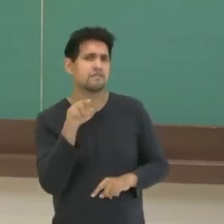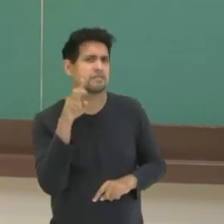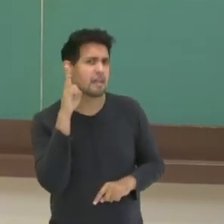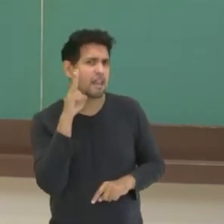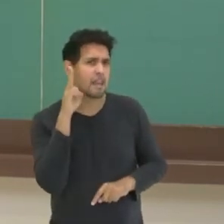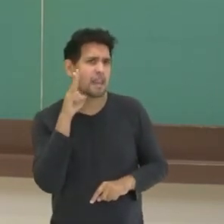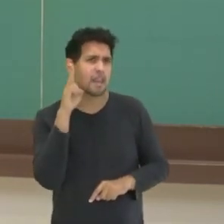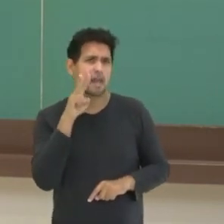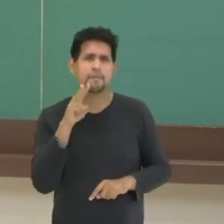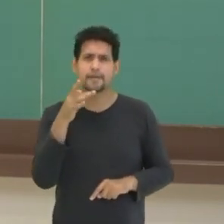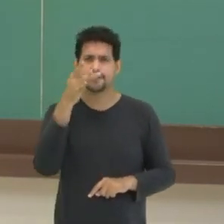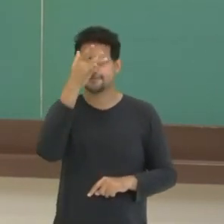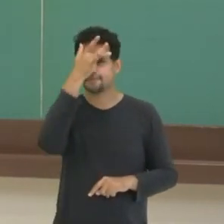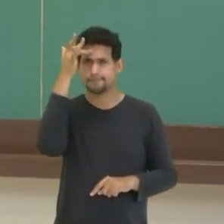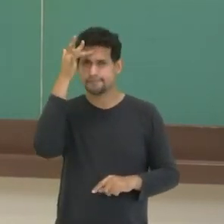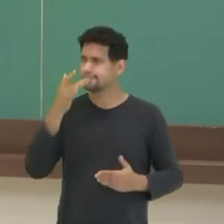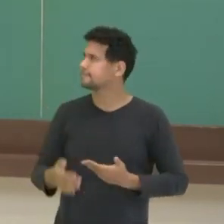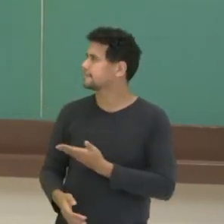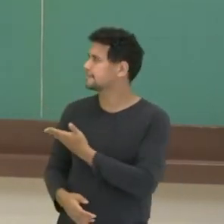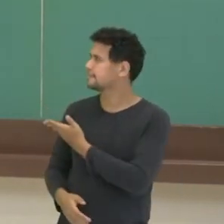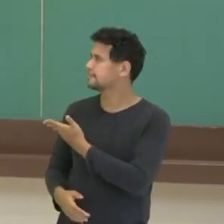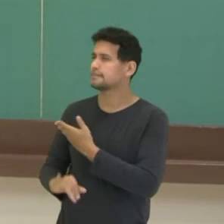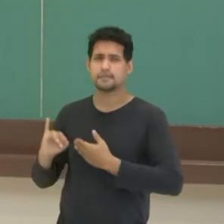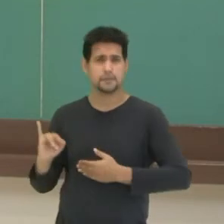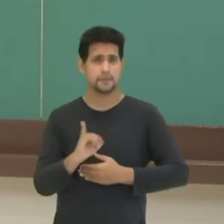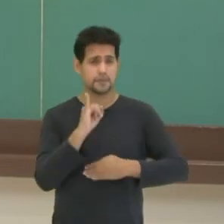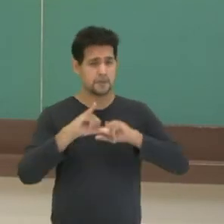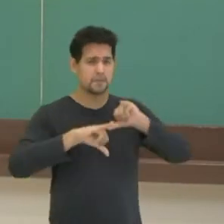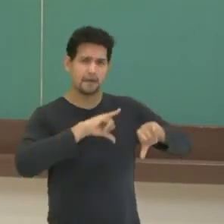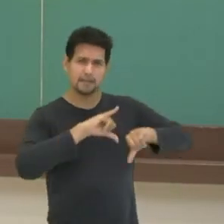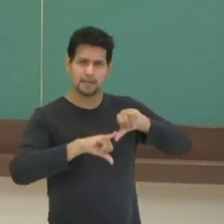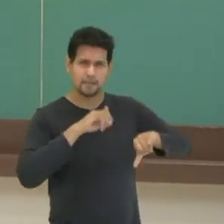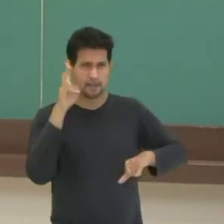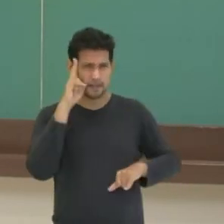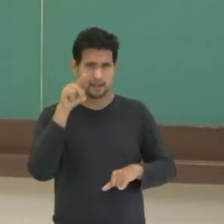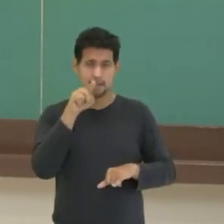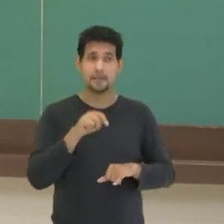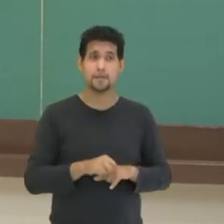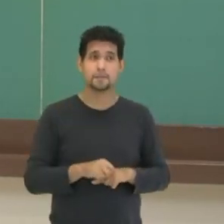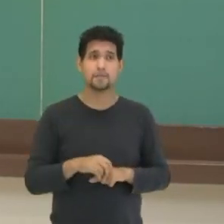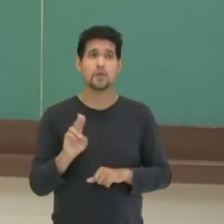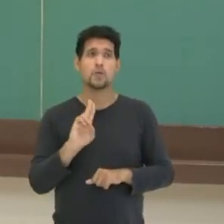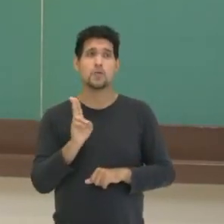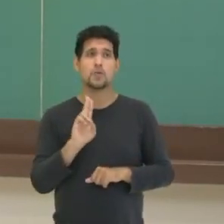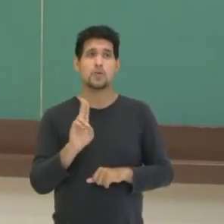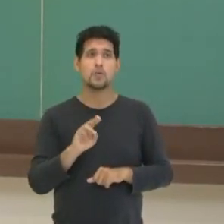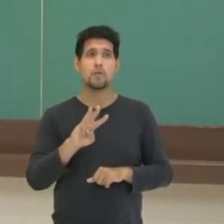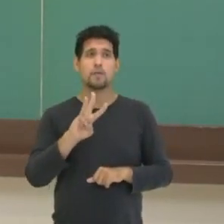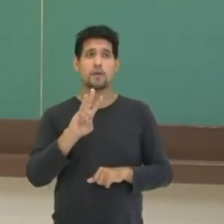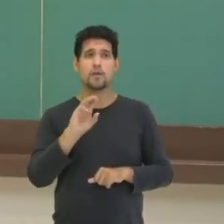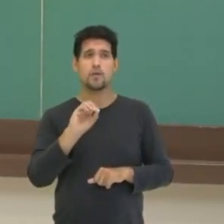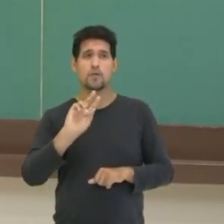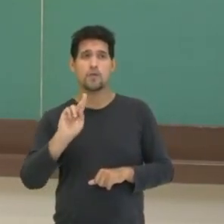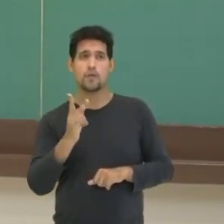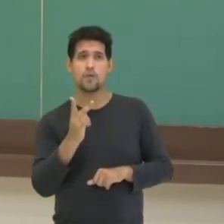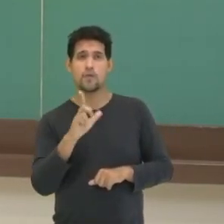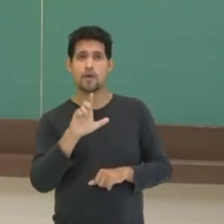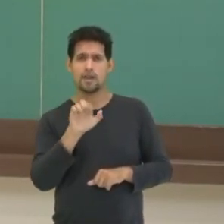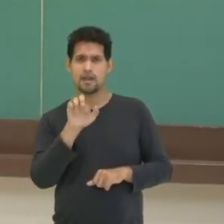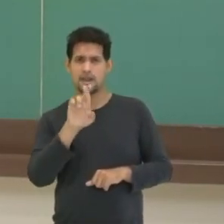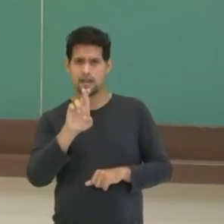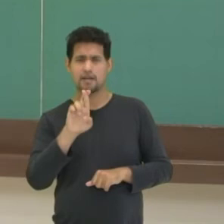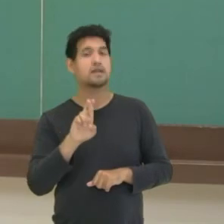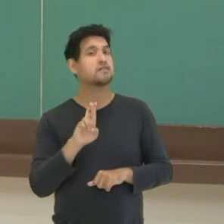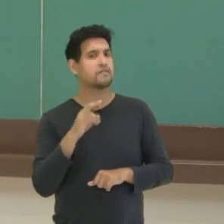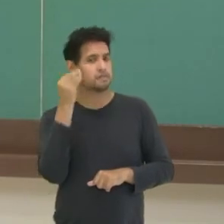desse cidadãozinho aqui muito importante para a química e para a ciência? O Müller. Ele fez um experimento muito